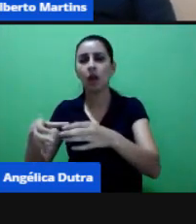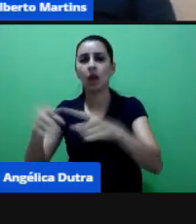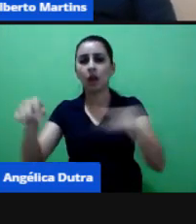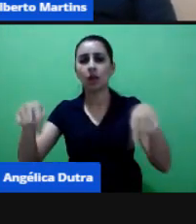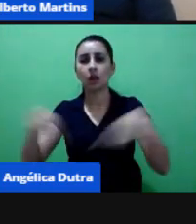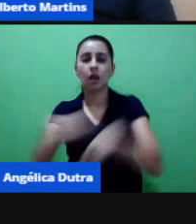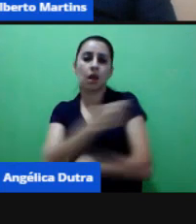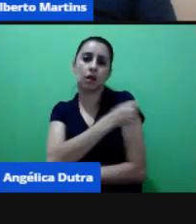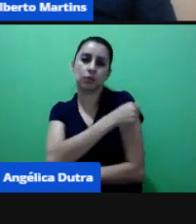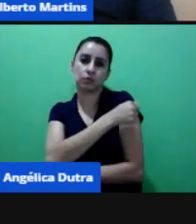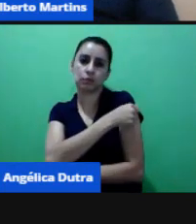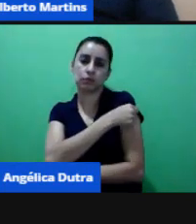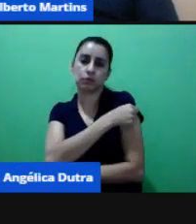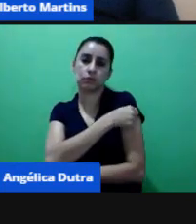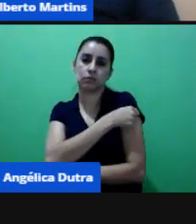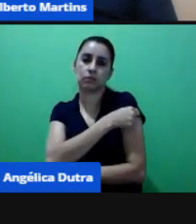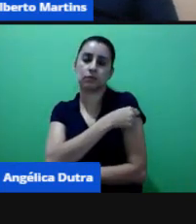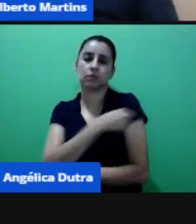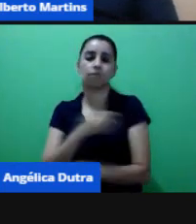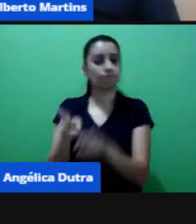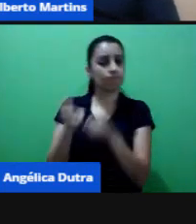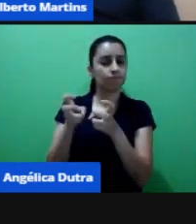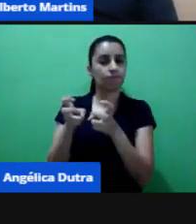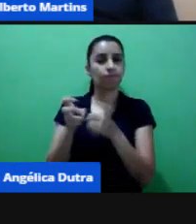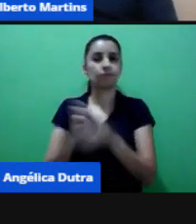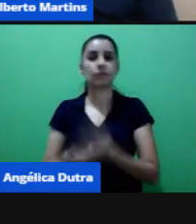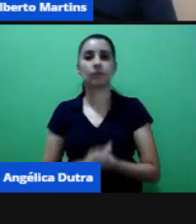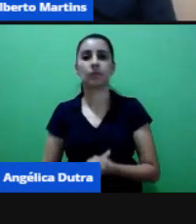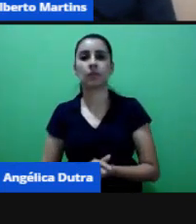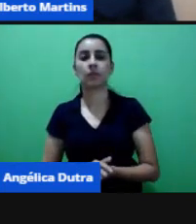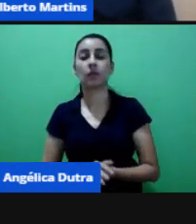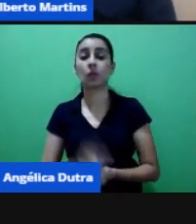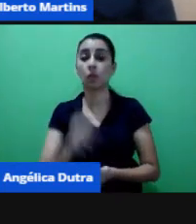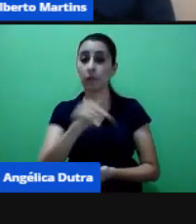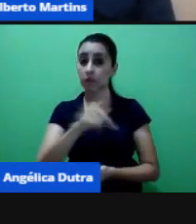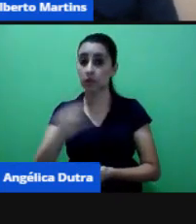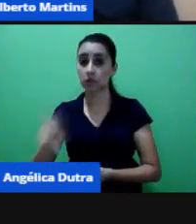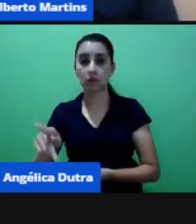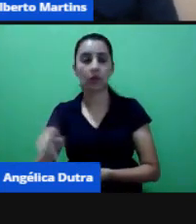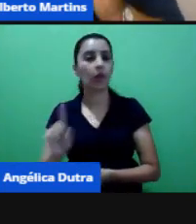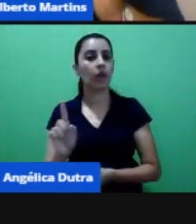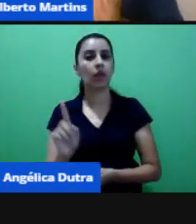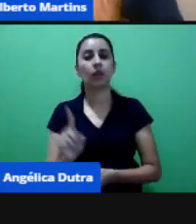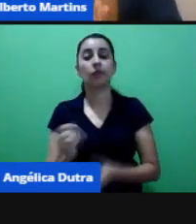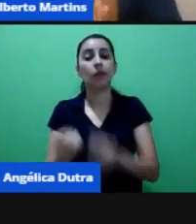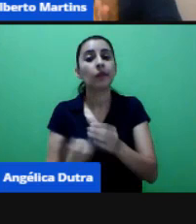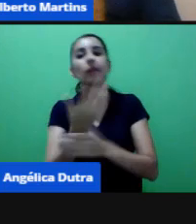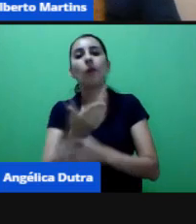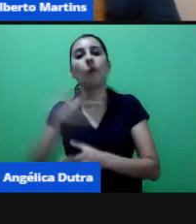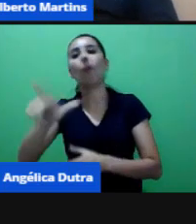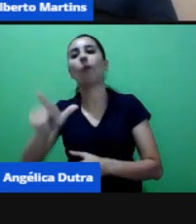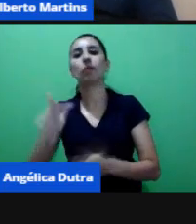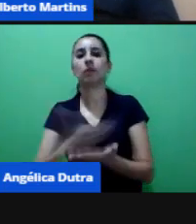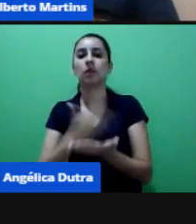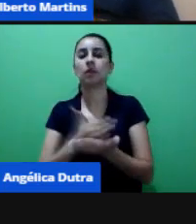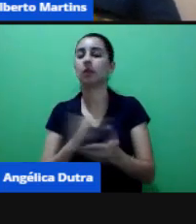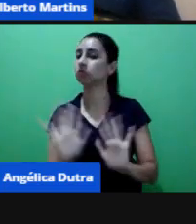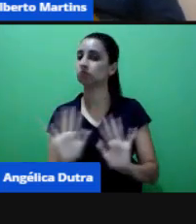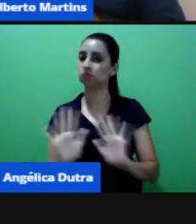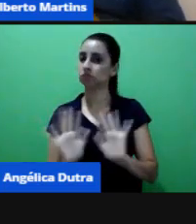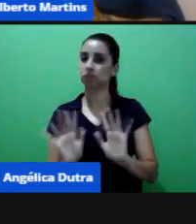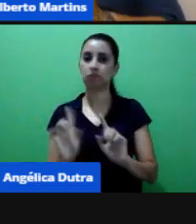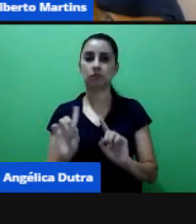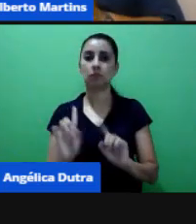vai criar um outro caderno do mesmo, ou seja, tem um caderno base, eu vou,